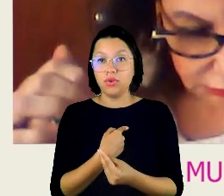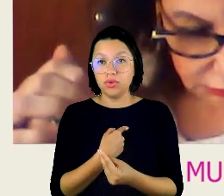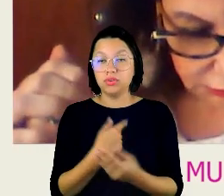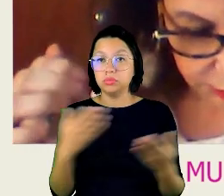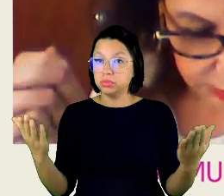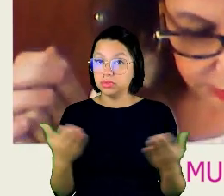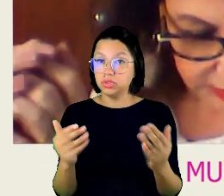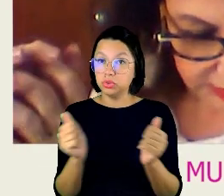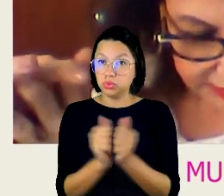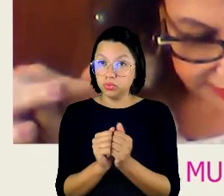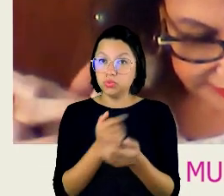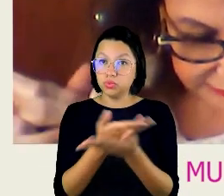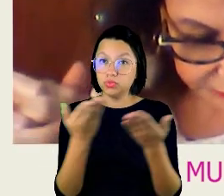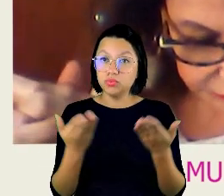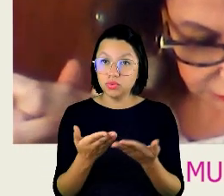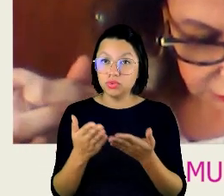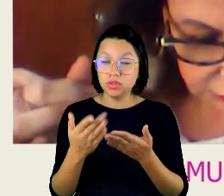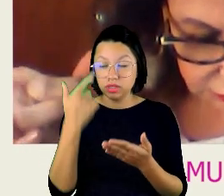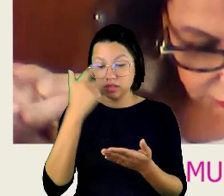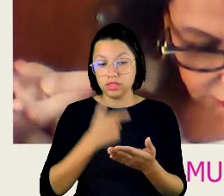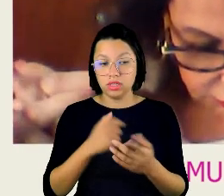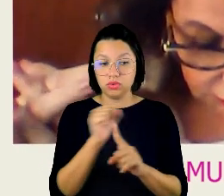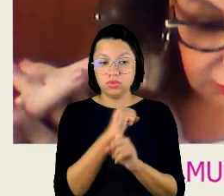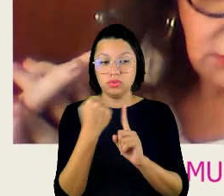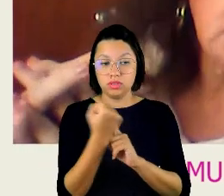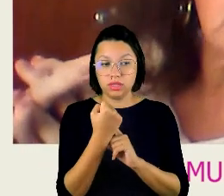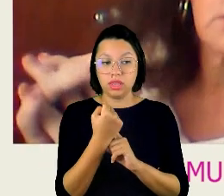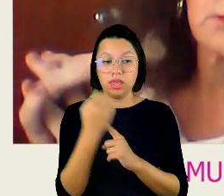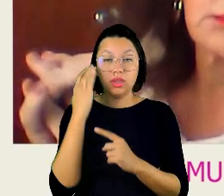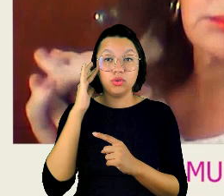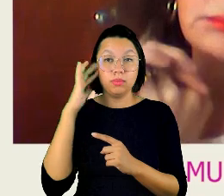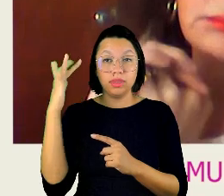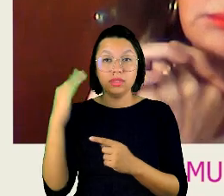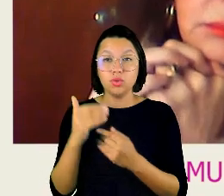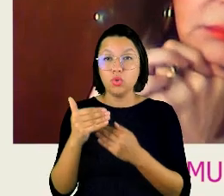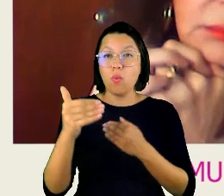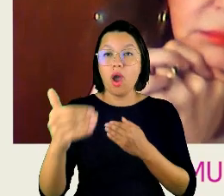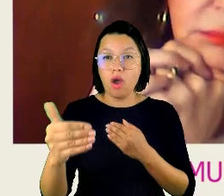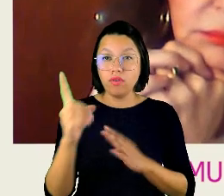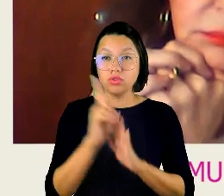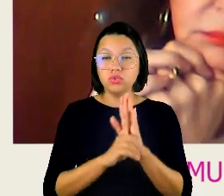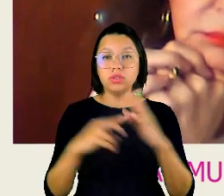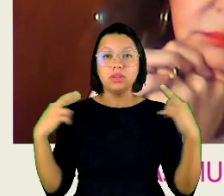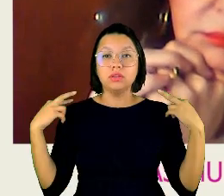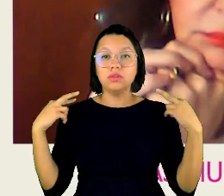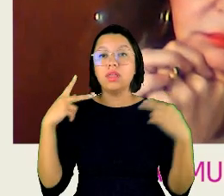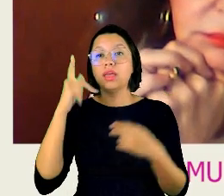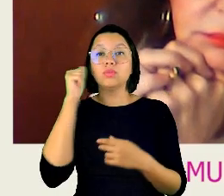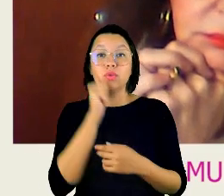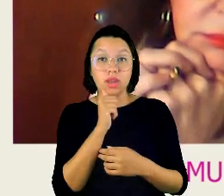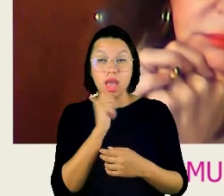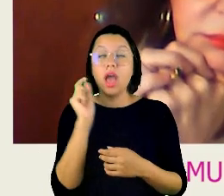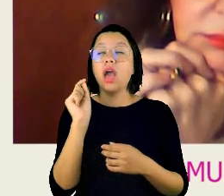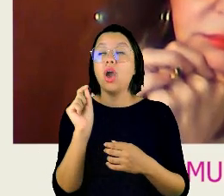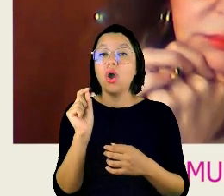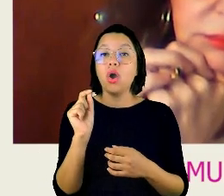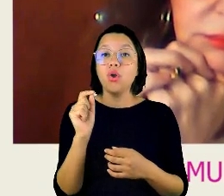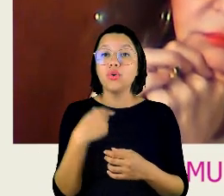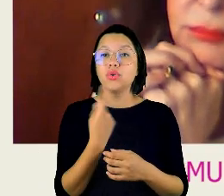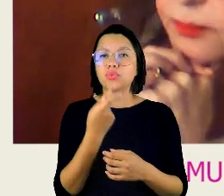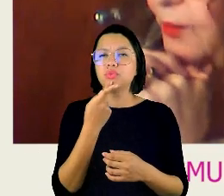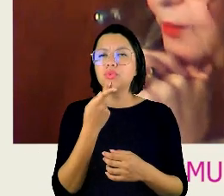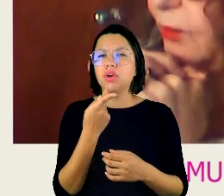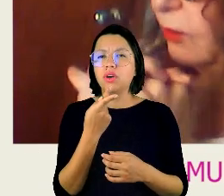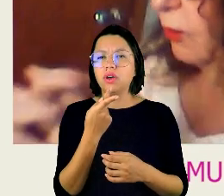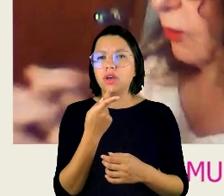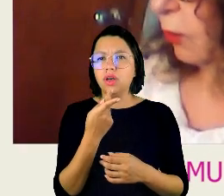estarmos com vocês também, enquanto sociedade civil, pensando no avanço dos direitos das mulheres e no que a gente está